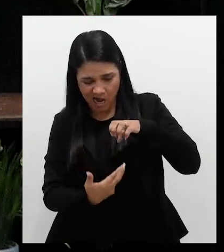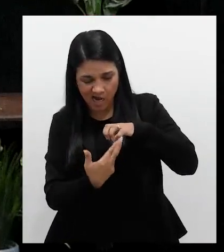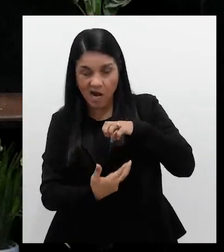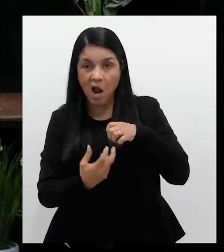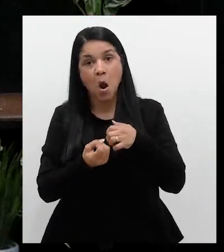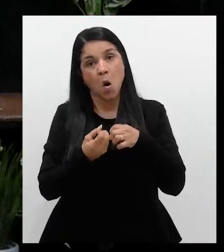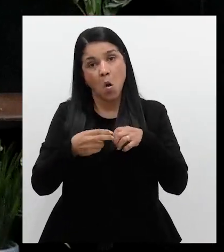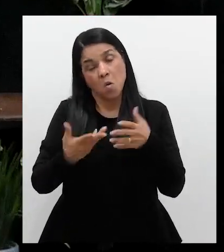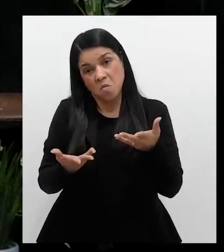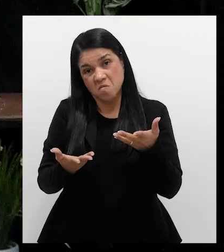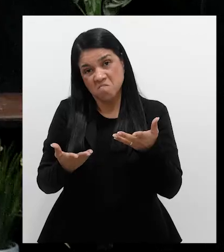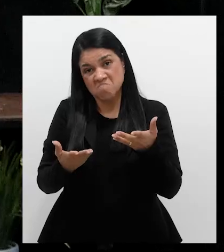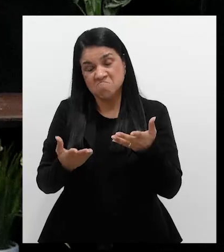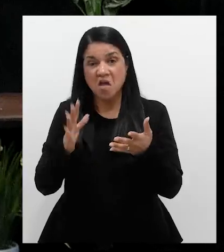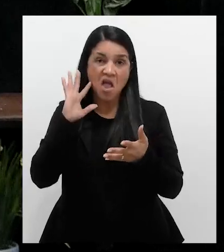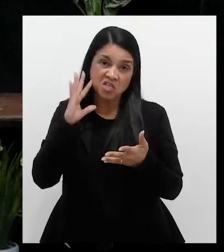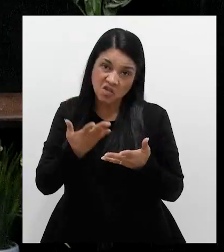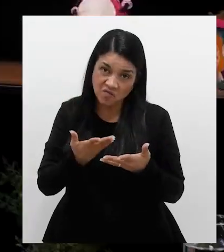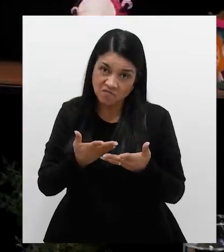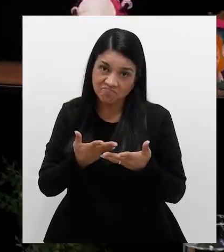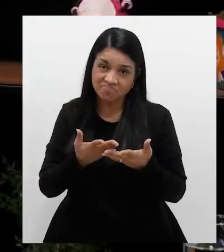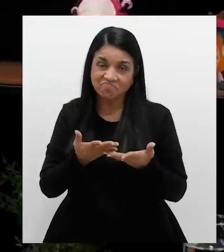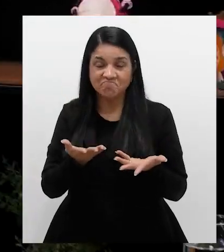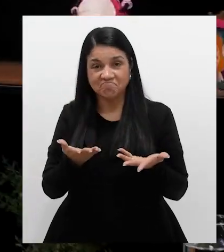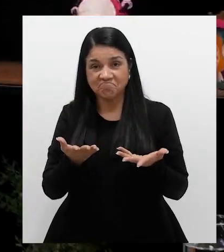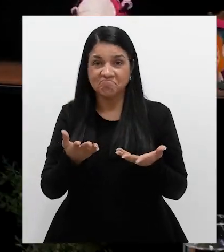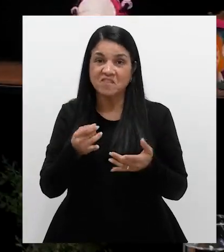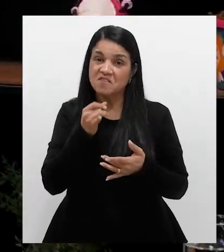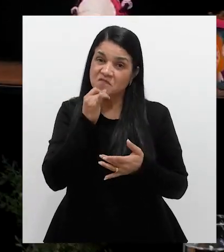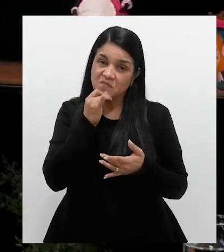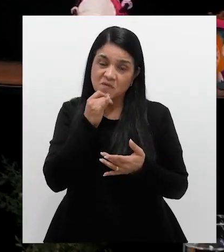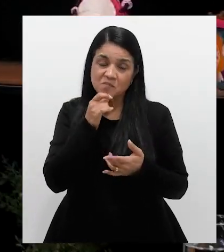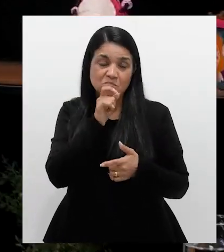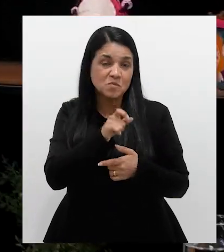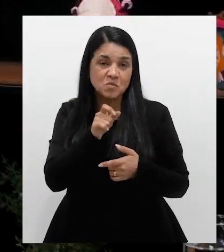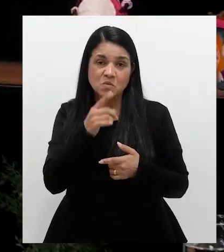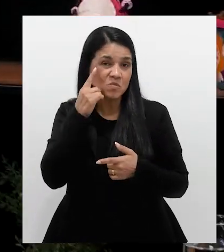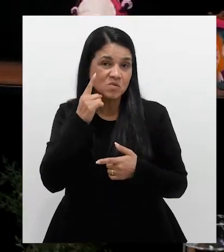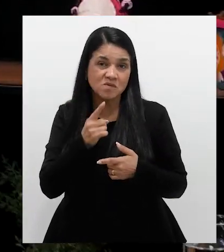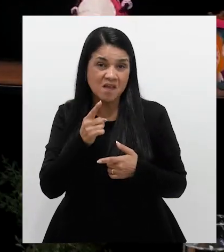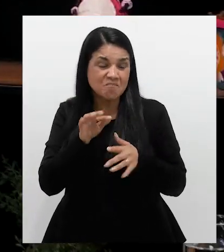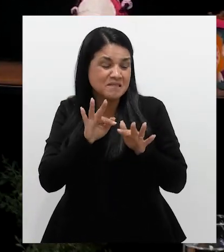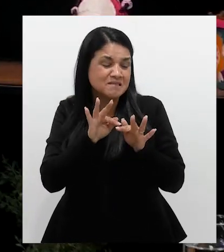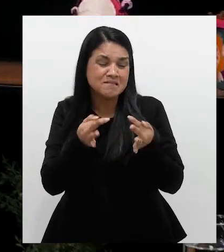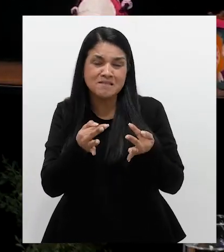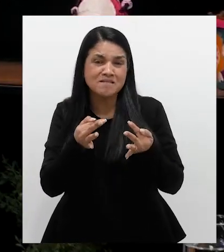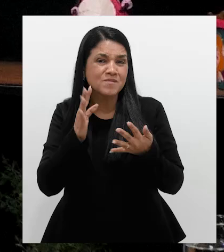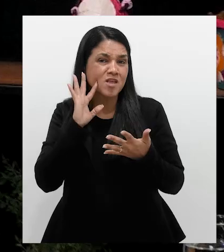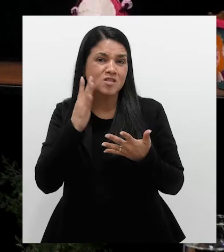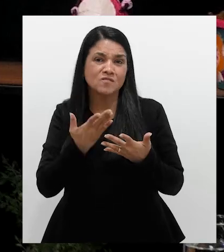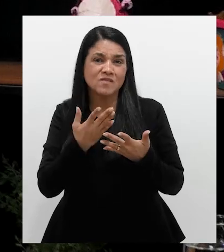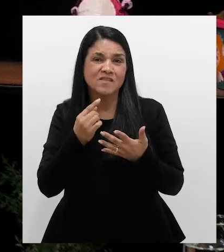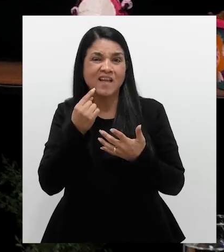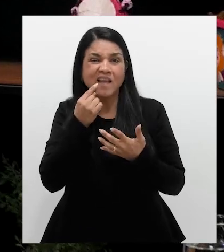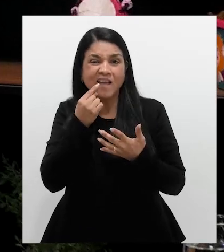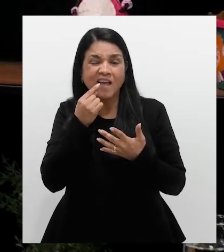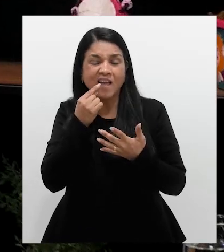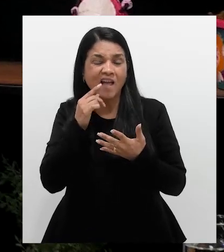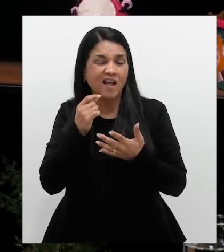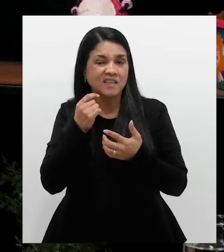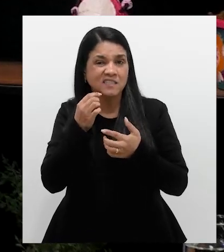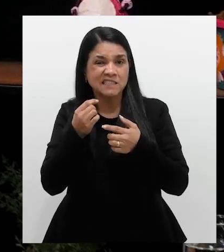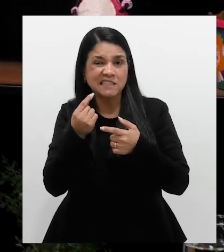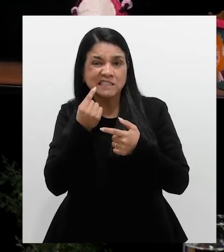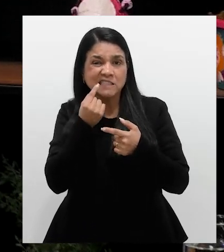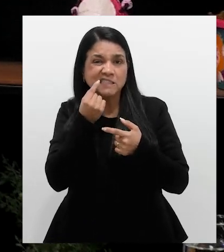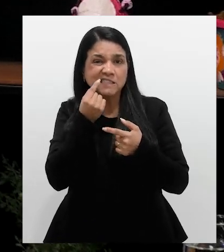dente, enfim, que vai resolver. E infelizmente a pessoa não sabe que às vezes ali era muito simples de resolver. Às vezes é uma lesão muito pequena,